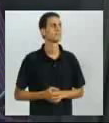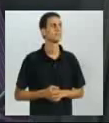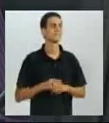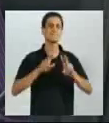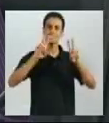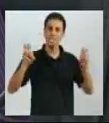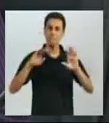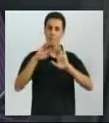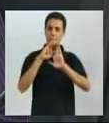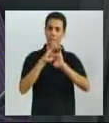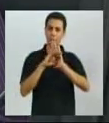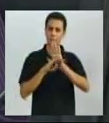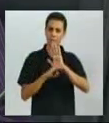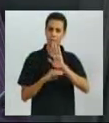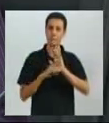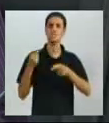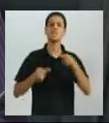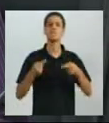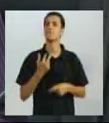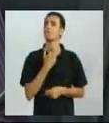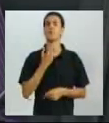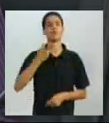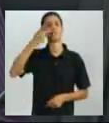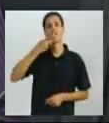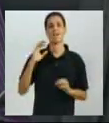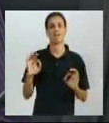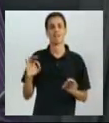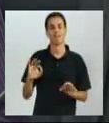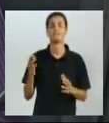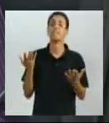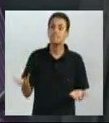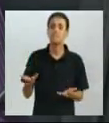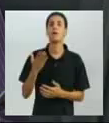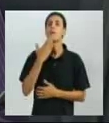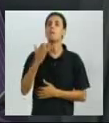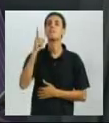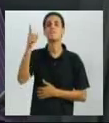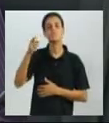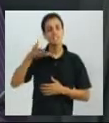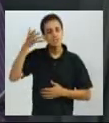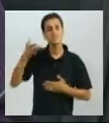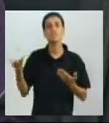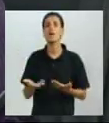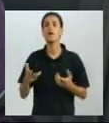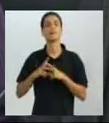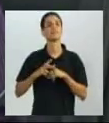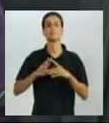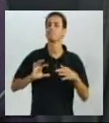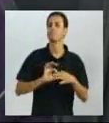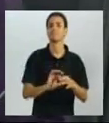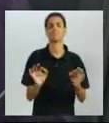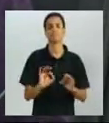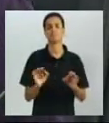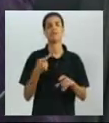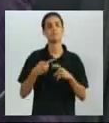ordem do dia ou constantes na ordem do dia durante o seu pronunciamento. Então, peço que Vossa Excelência corrija o seu pronunciamento e não se refira mais, porque